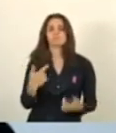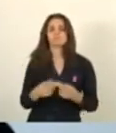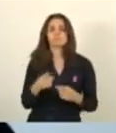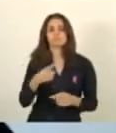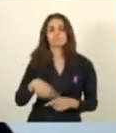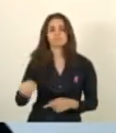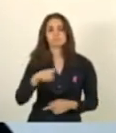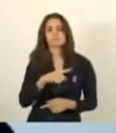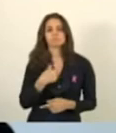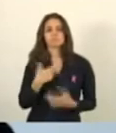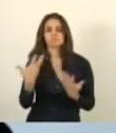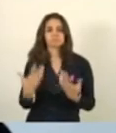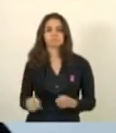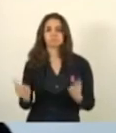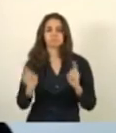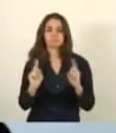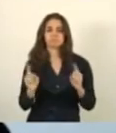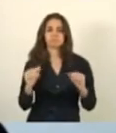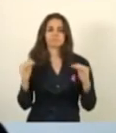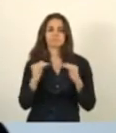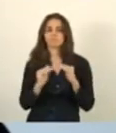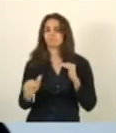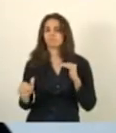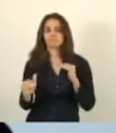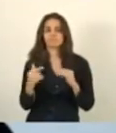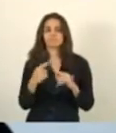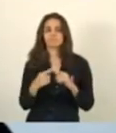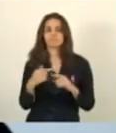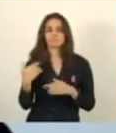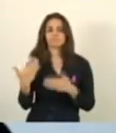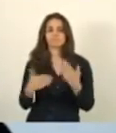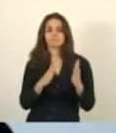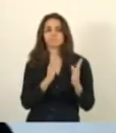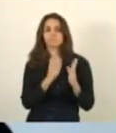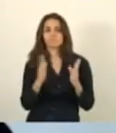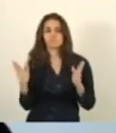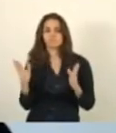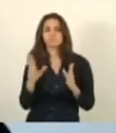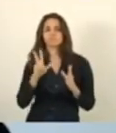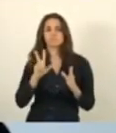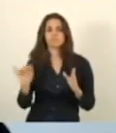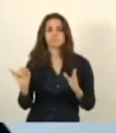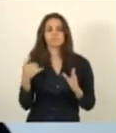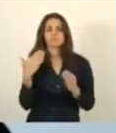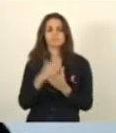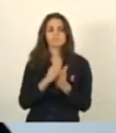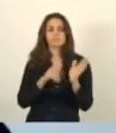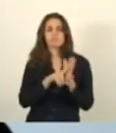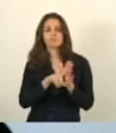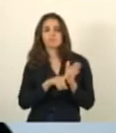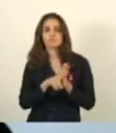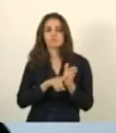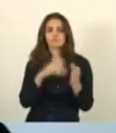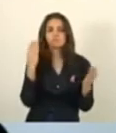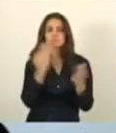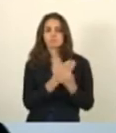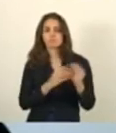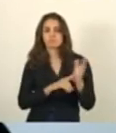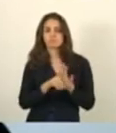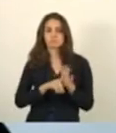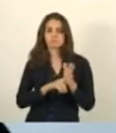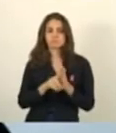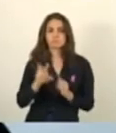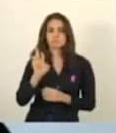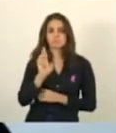nossa corporação. O processo está em fase de investigação. Romário,